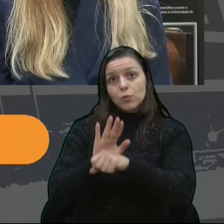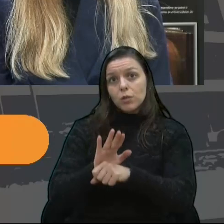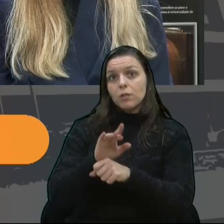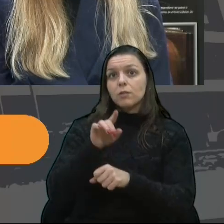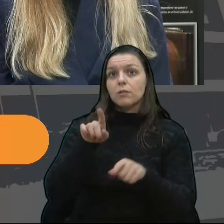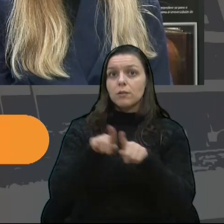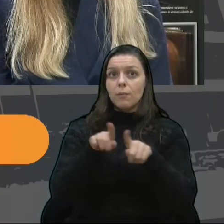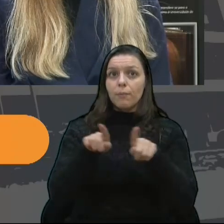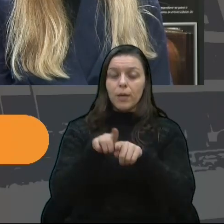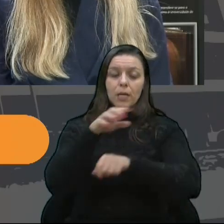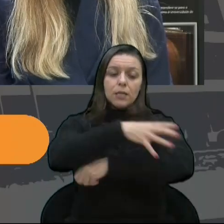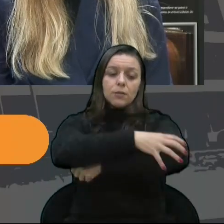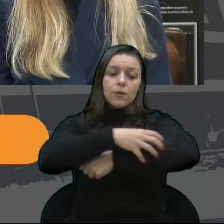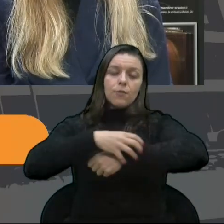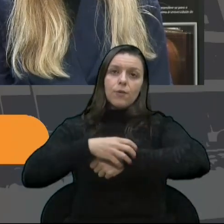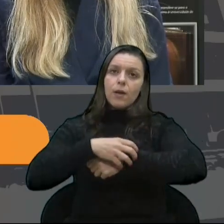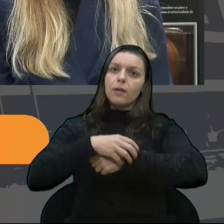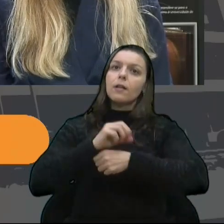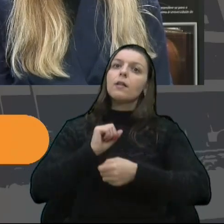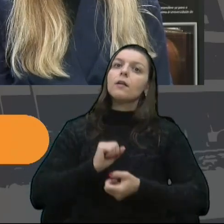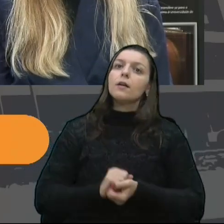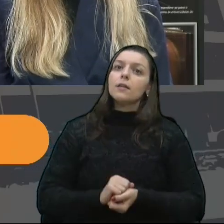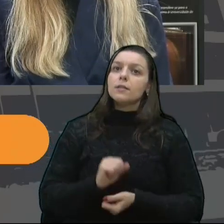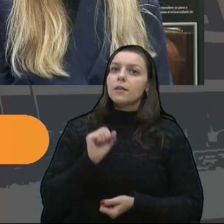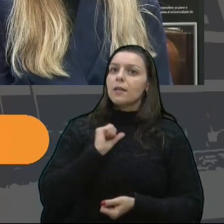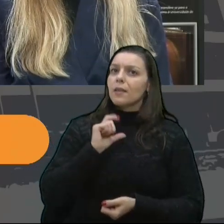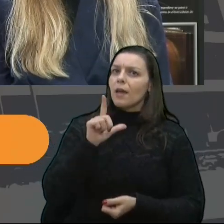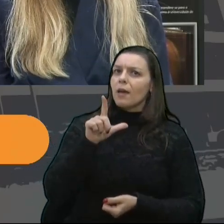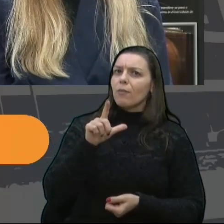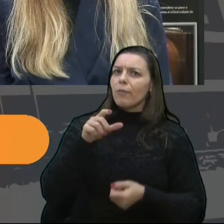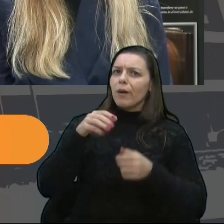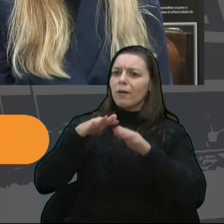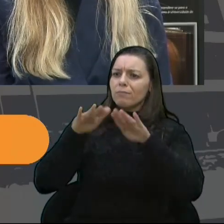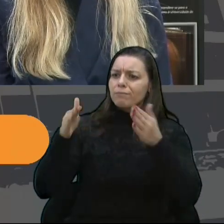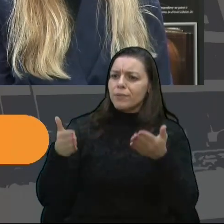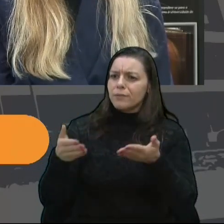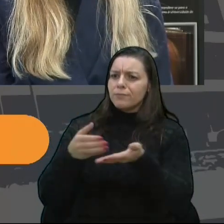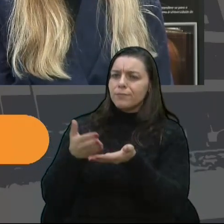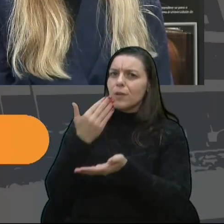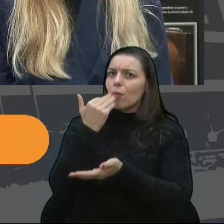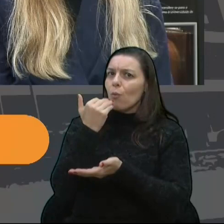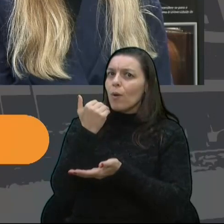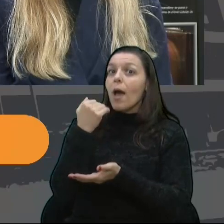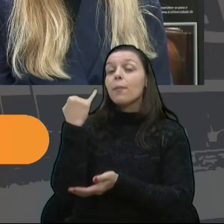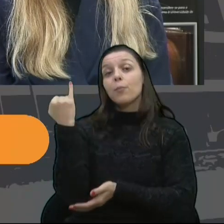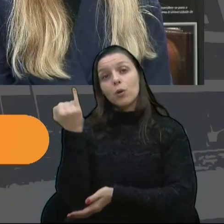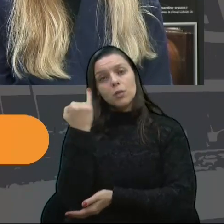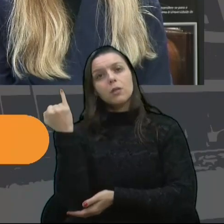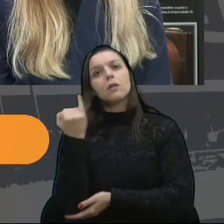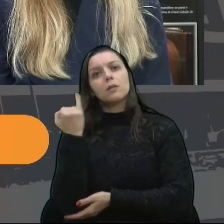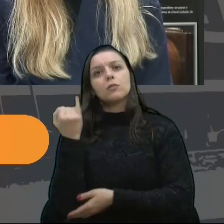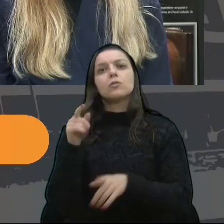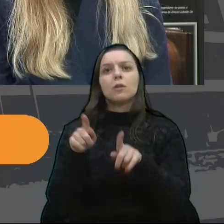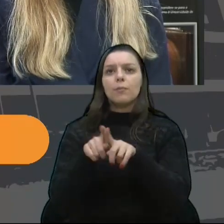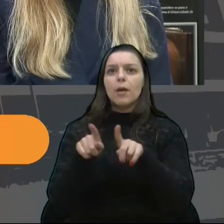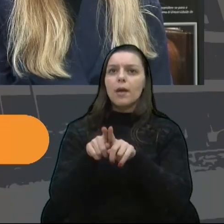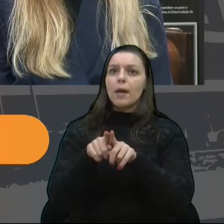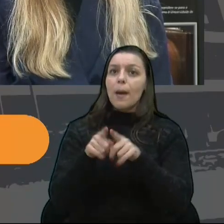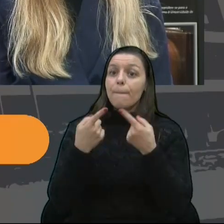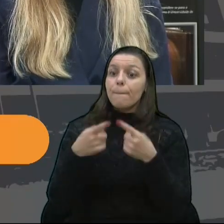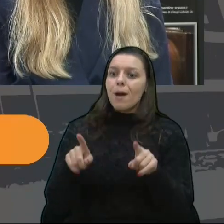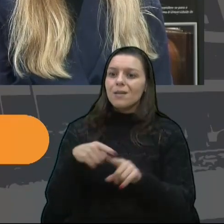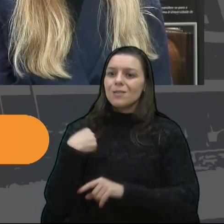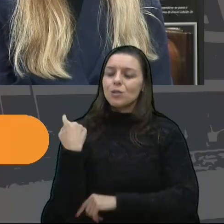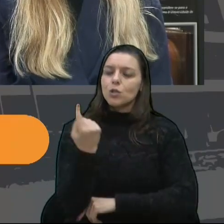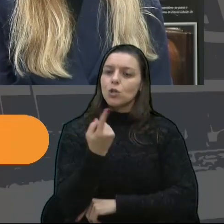as favelas sem necessariamente estar dando uma cesta básica. As cestas básicas são importantes, mas a gente vai ajudar com que a